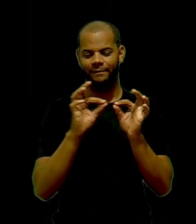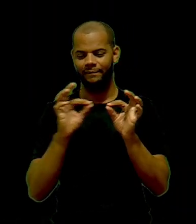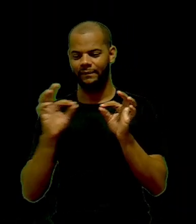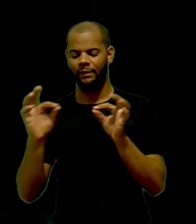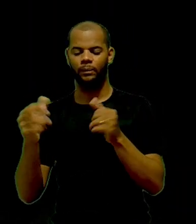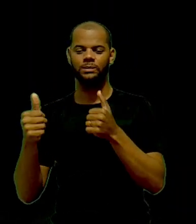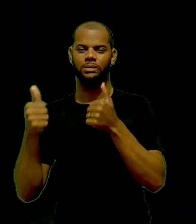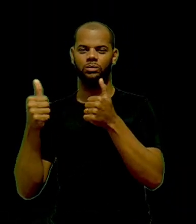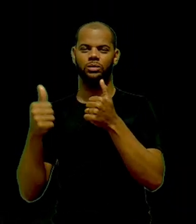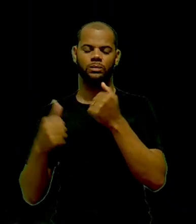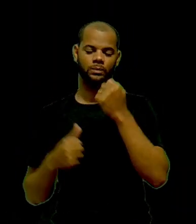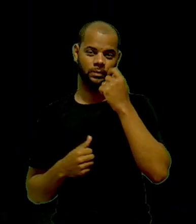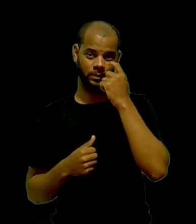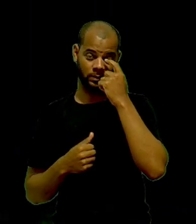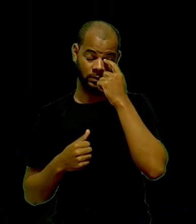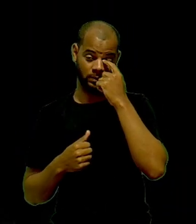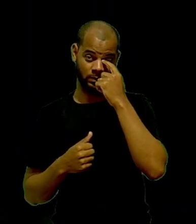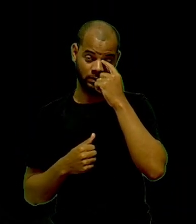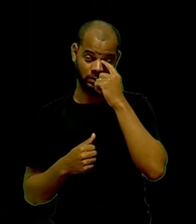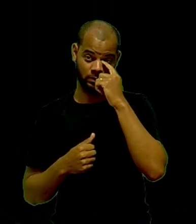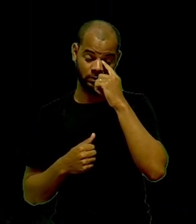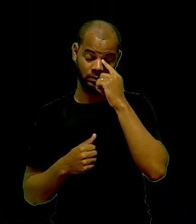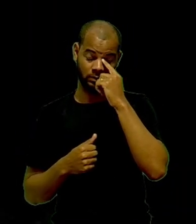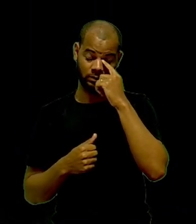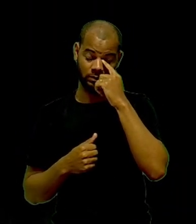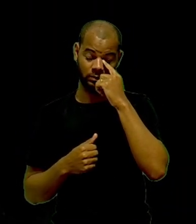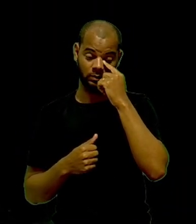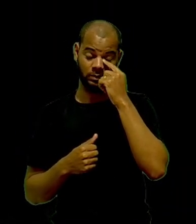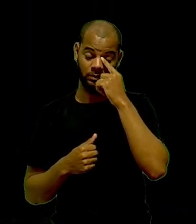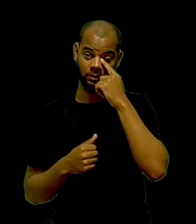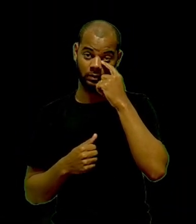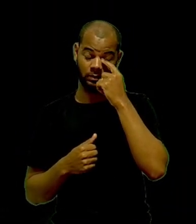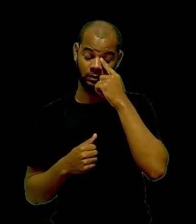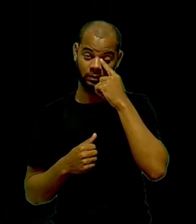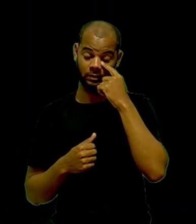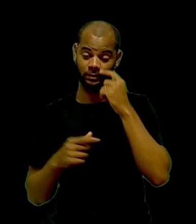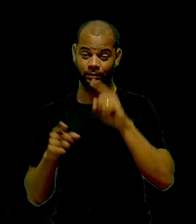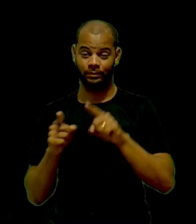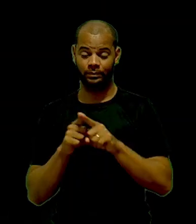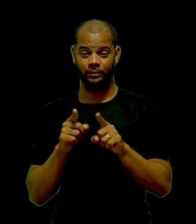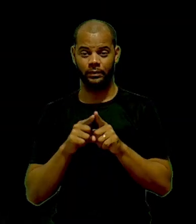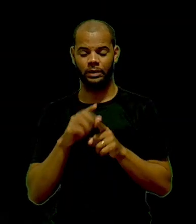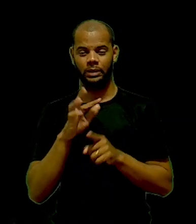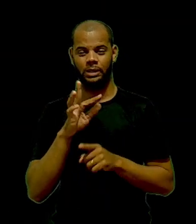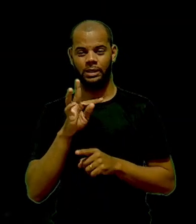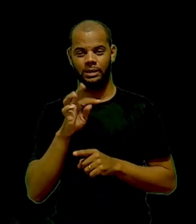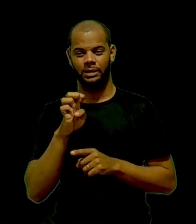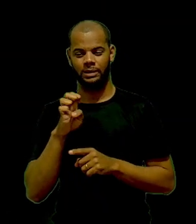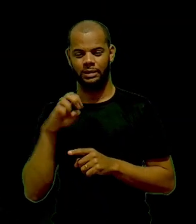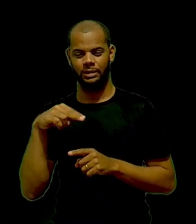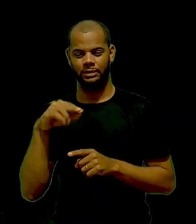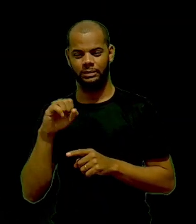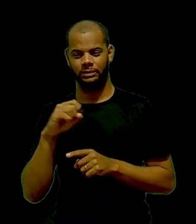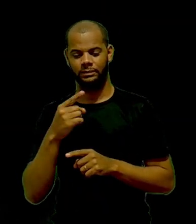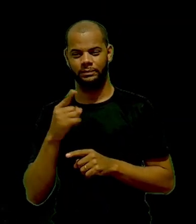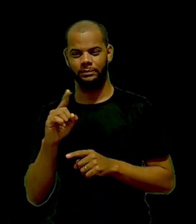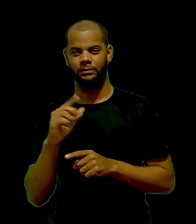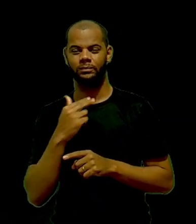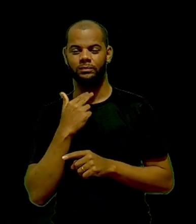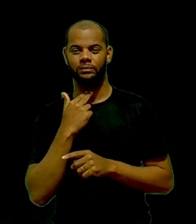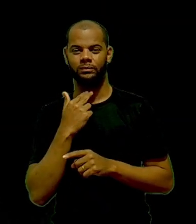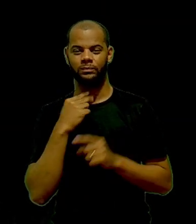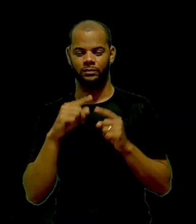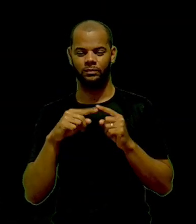ótima. Ele serve também para controlar a tensão do sistema. A gente não pode ter uma tensão